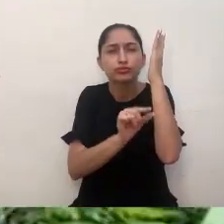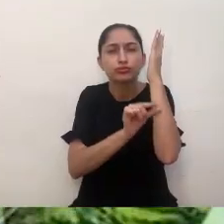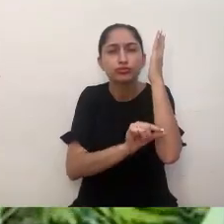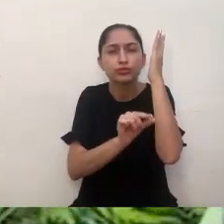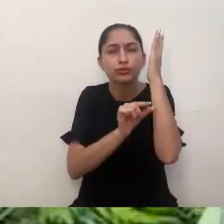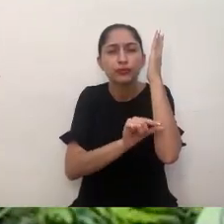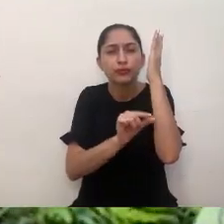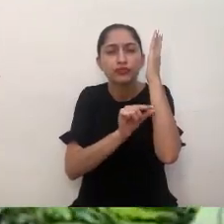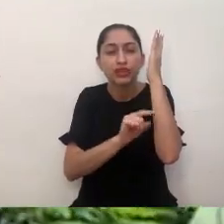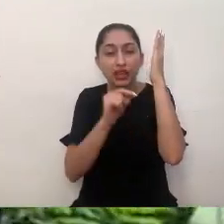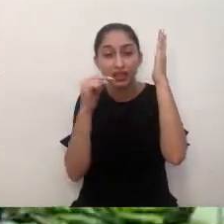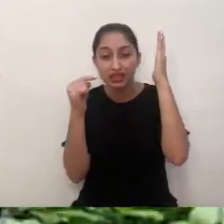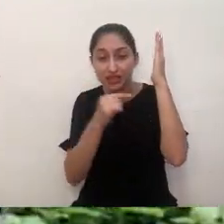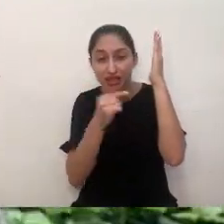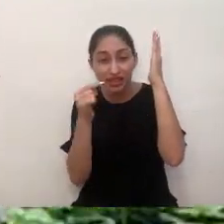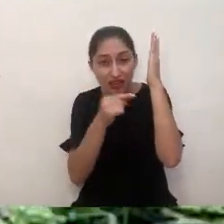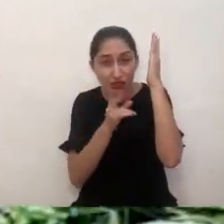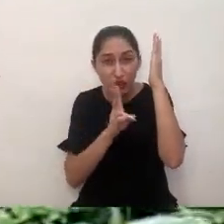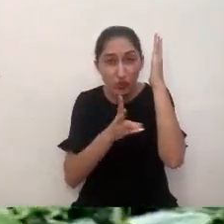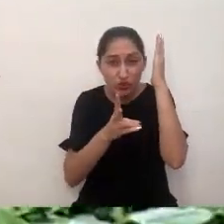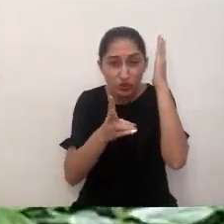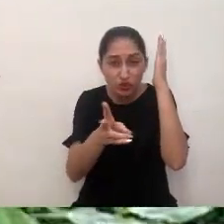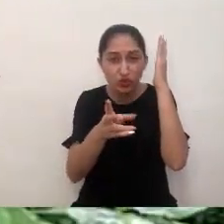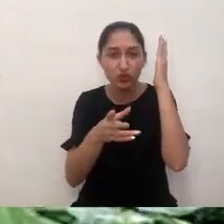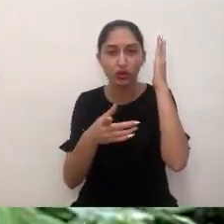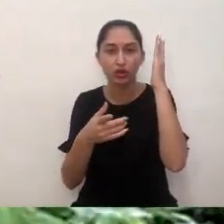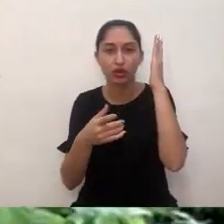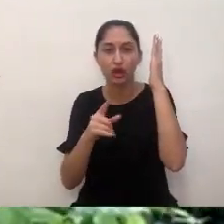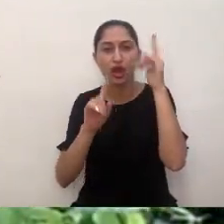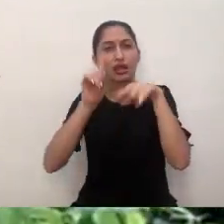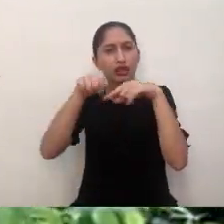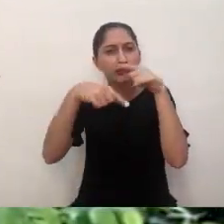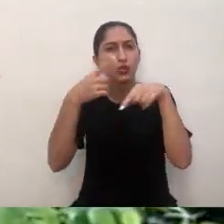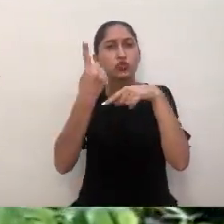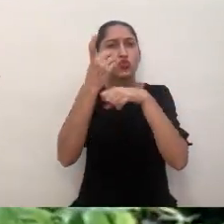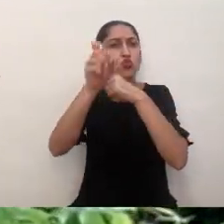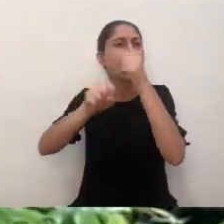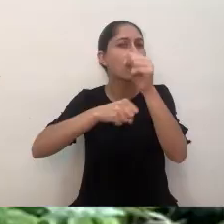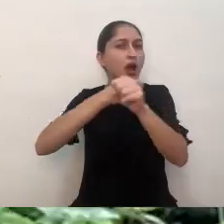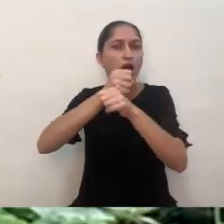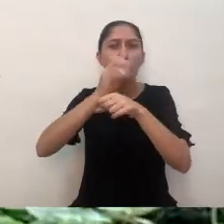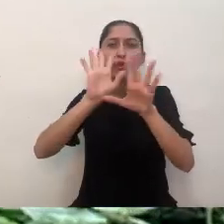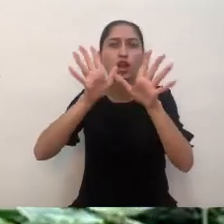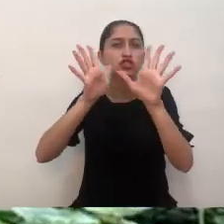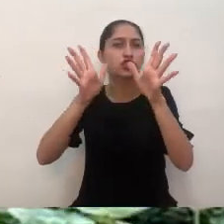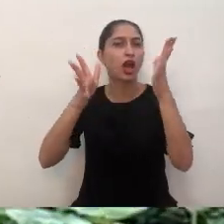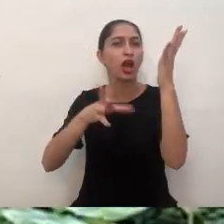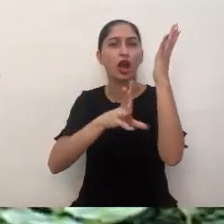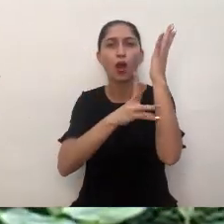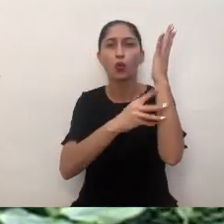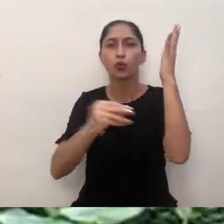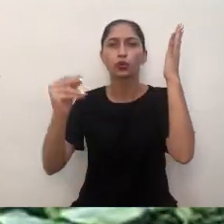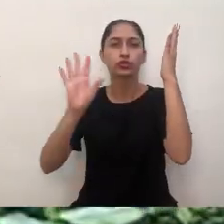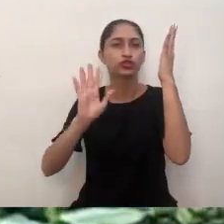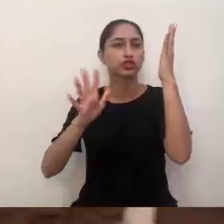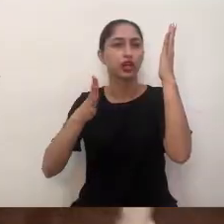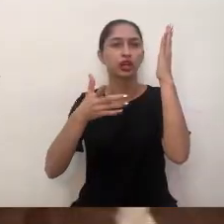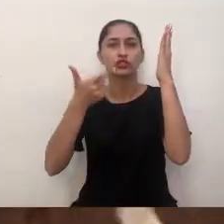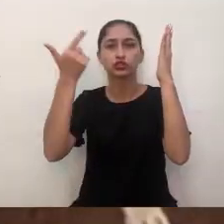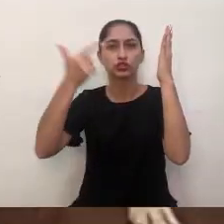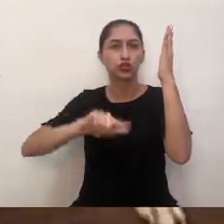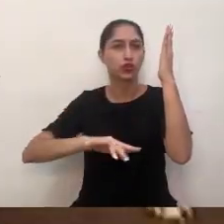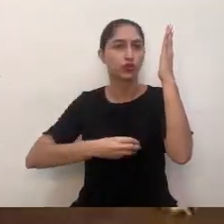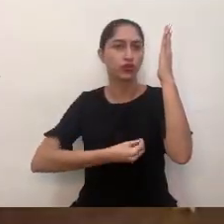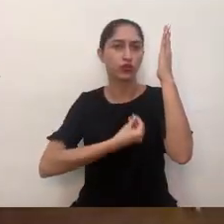Para que essa árvore recupere rapidinho. Dentro de um ano, tudo isso aqui vai estar coberto de novo.